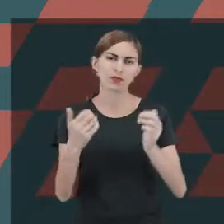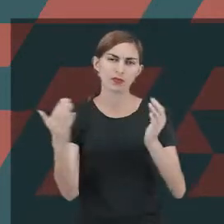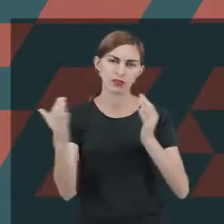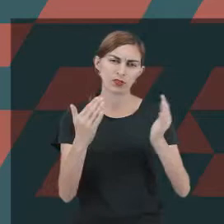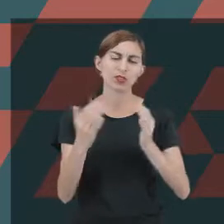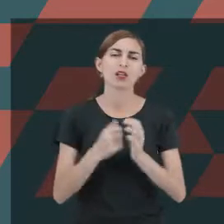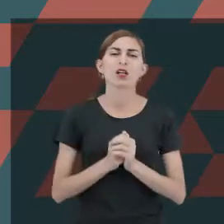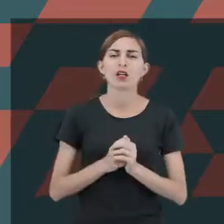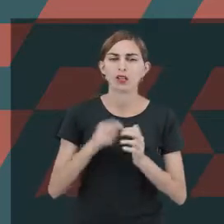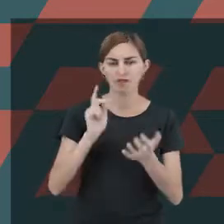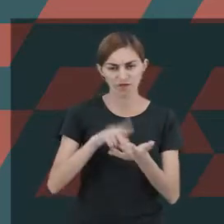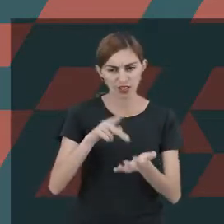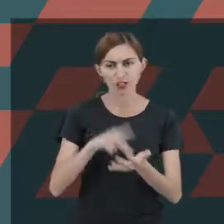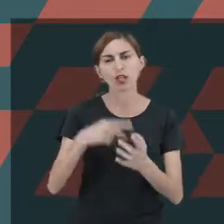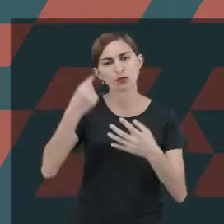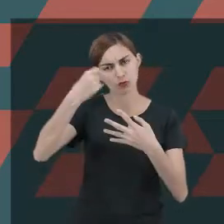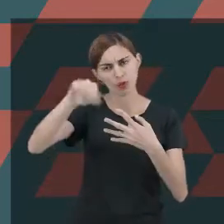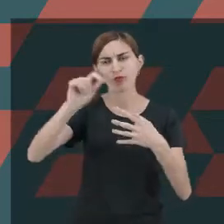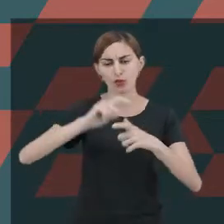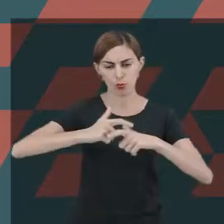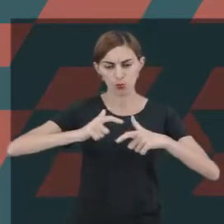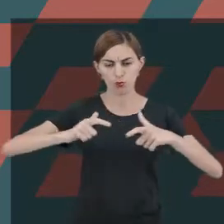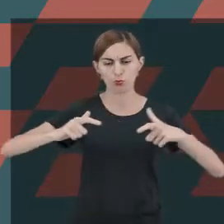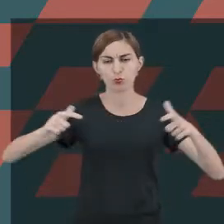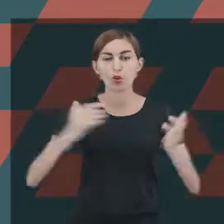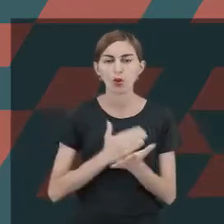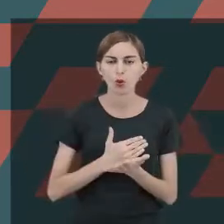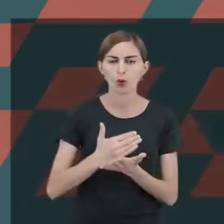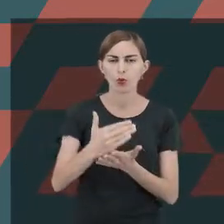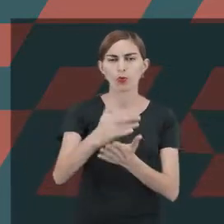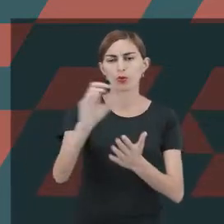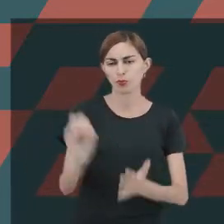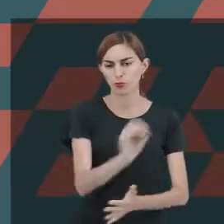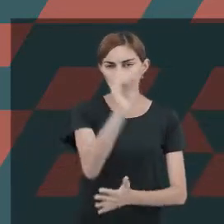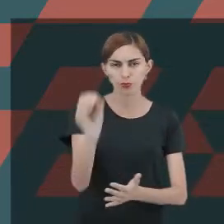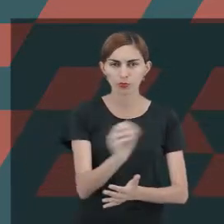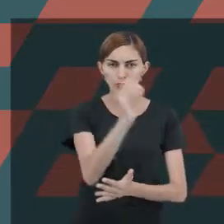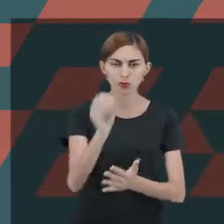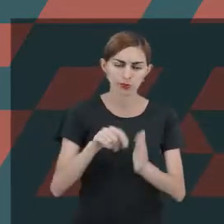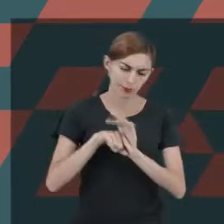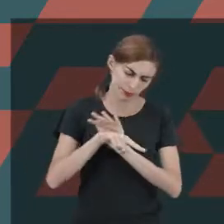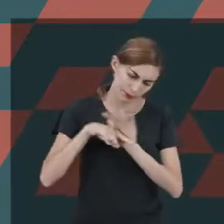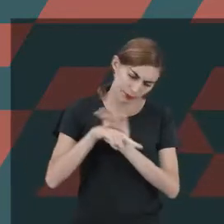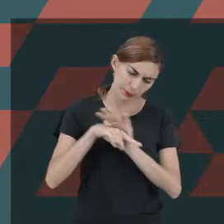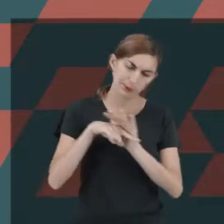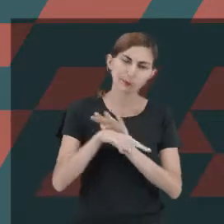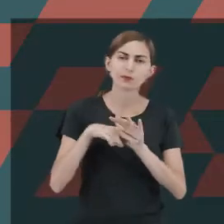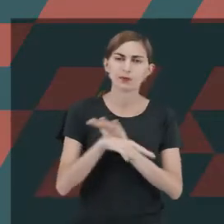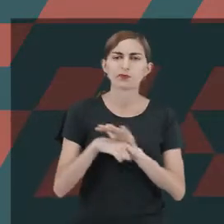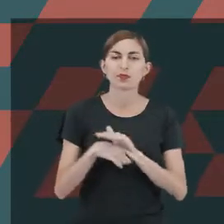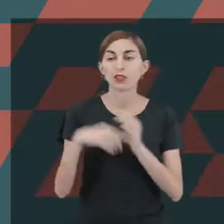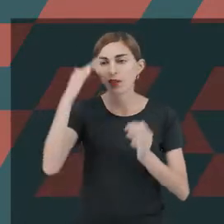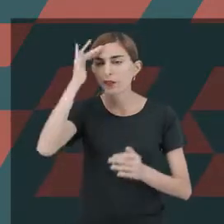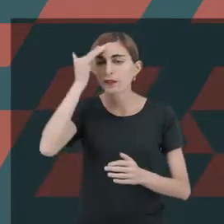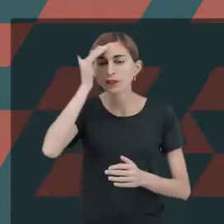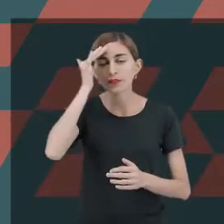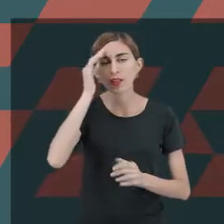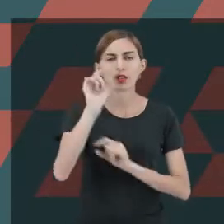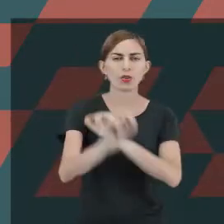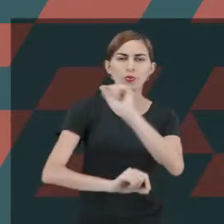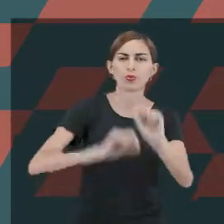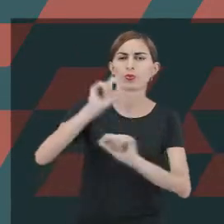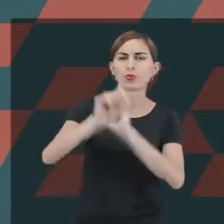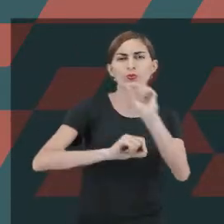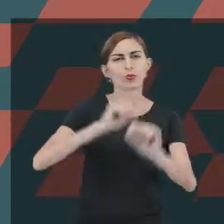nascido vivo, realmente confirmou esse aumento e se começa, a partir de outubro, a pesquisa e a investigação para entender o que